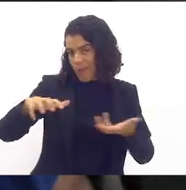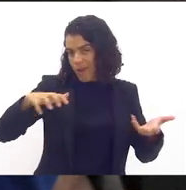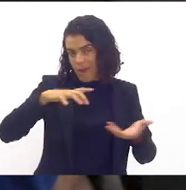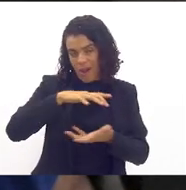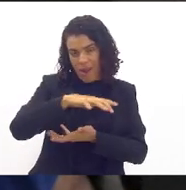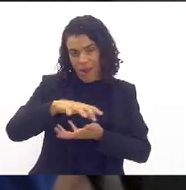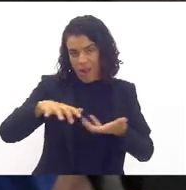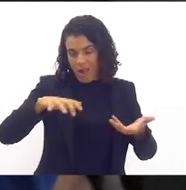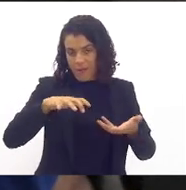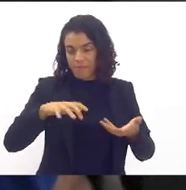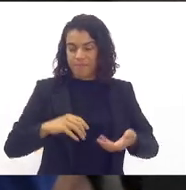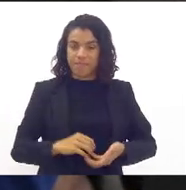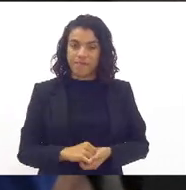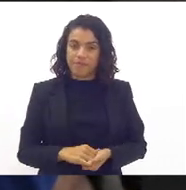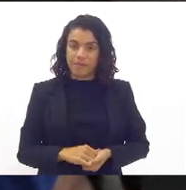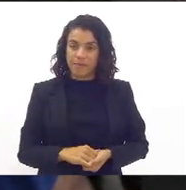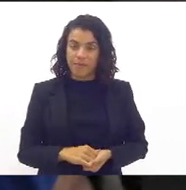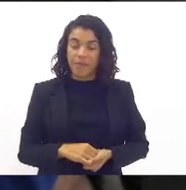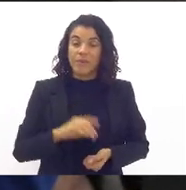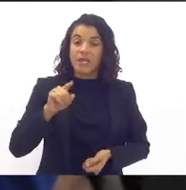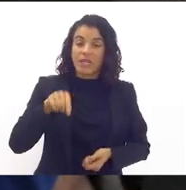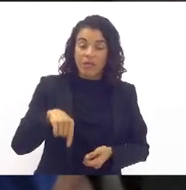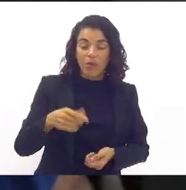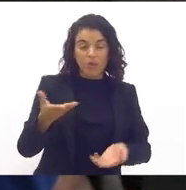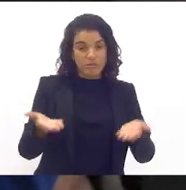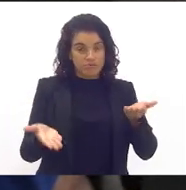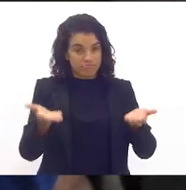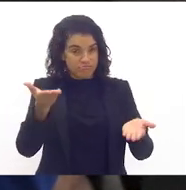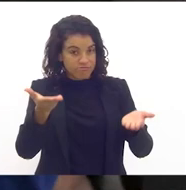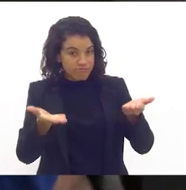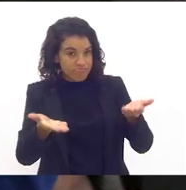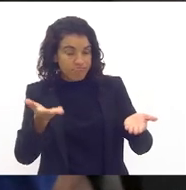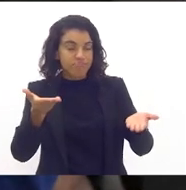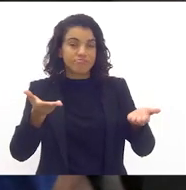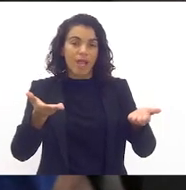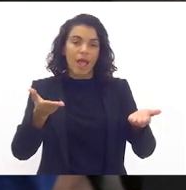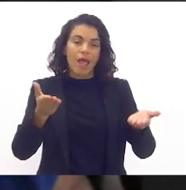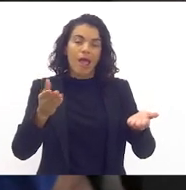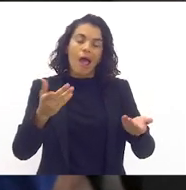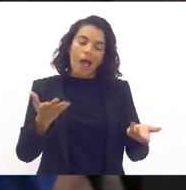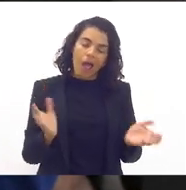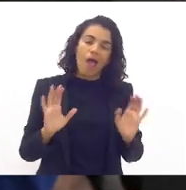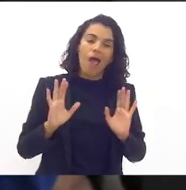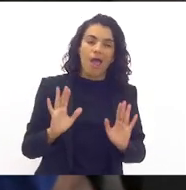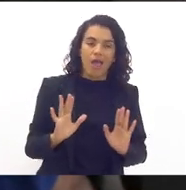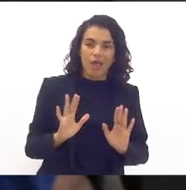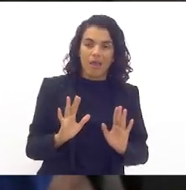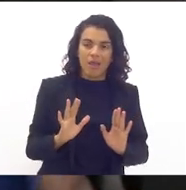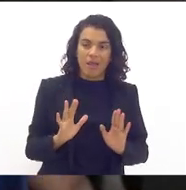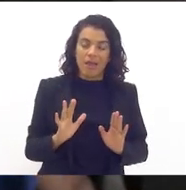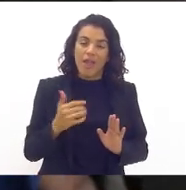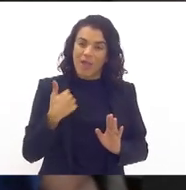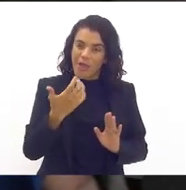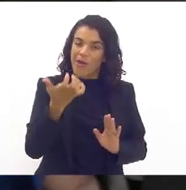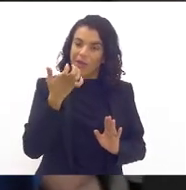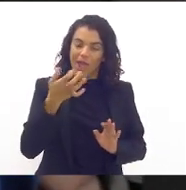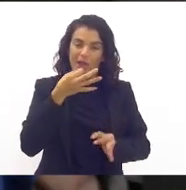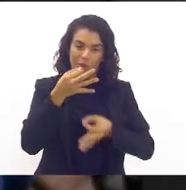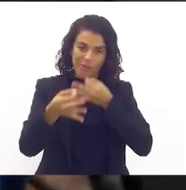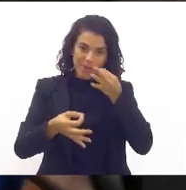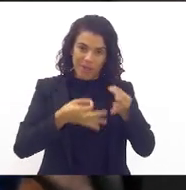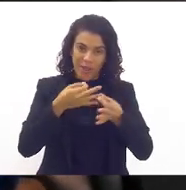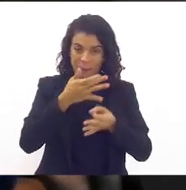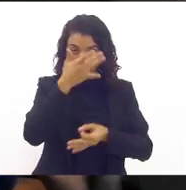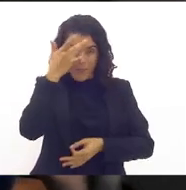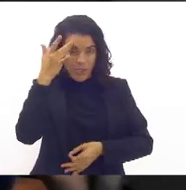Mas, enfim, com essa alíquota de equilíbrio, em tese, nesse período, isso que eu queria chegar, ninguém